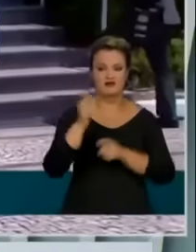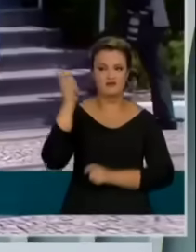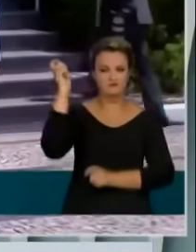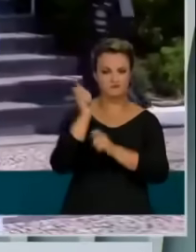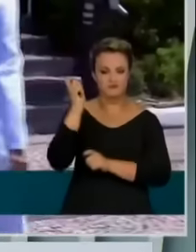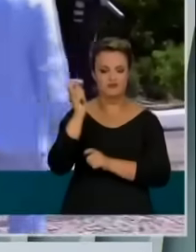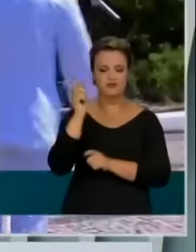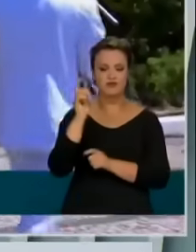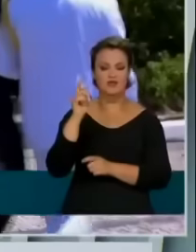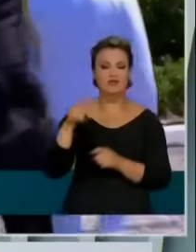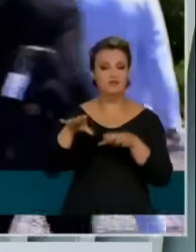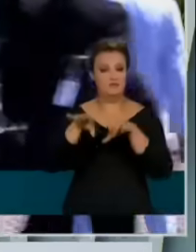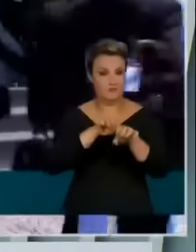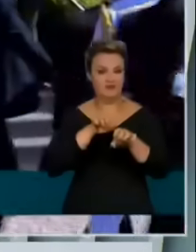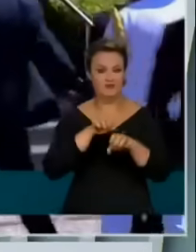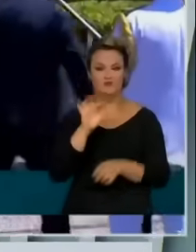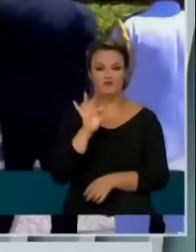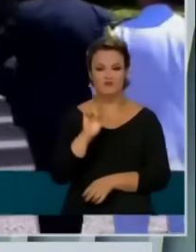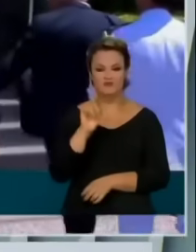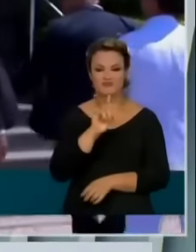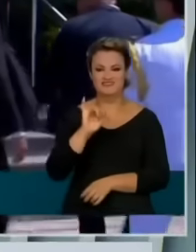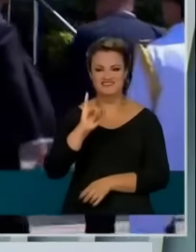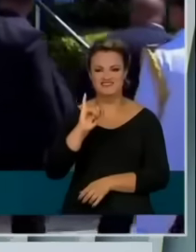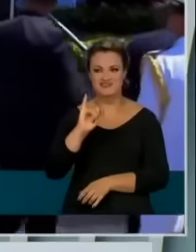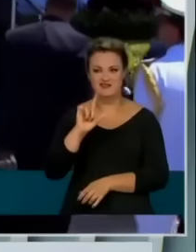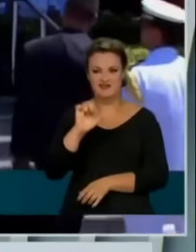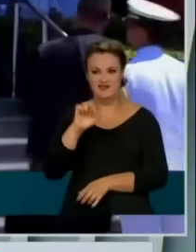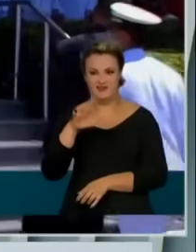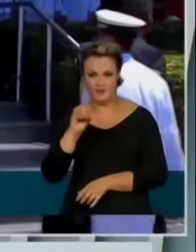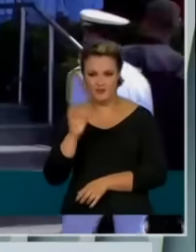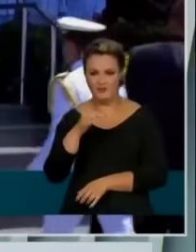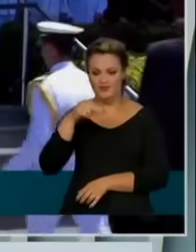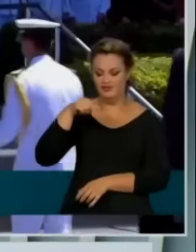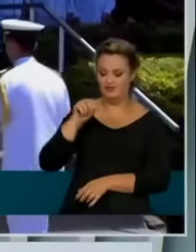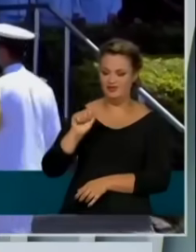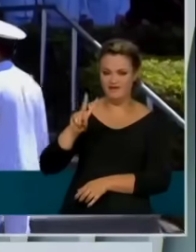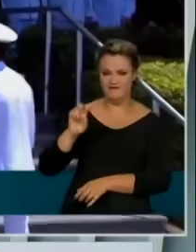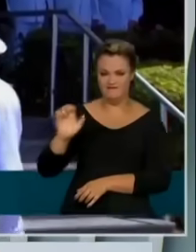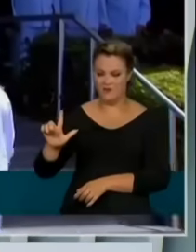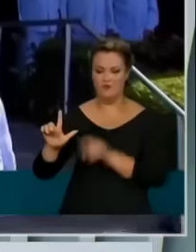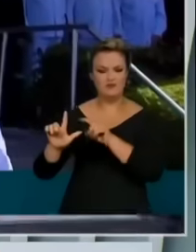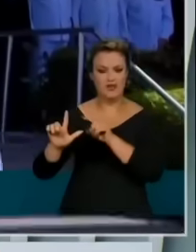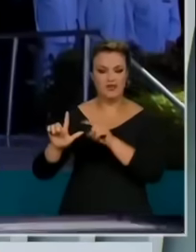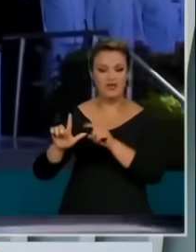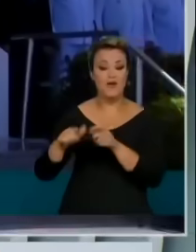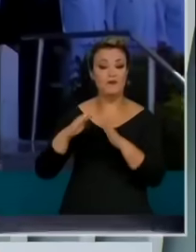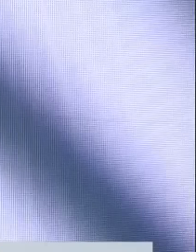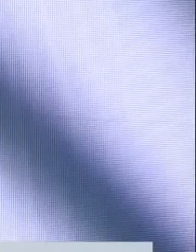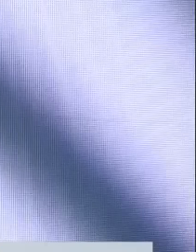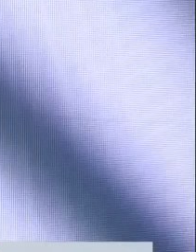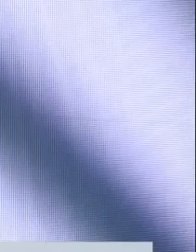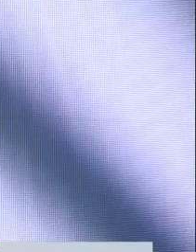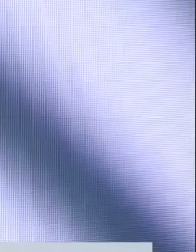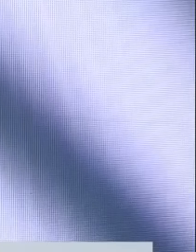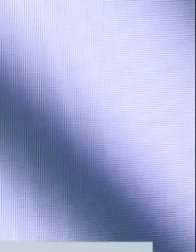nenhum movimento considerado golpista, nenhum atentado contra a institucionalidade.